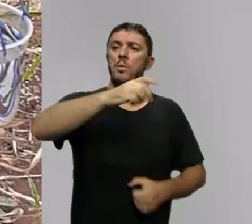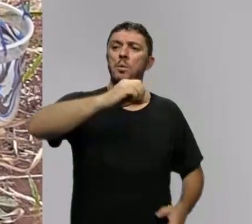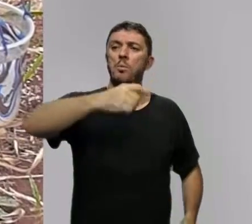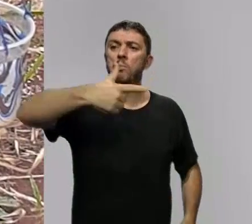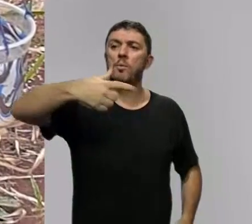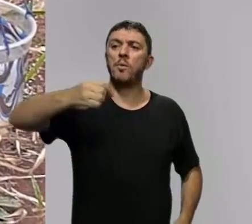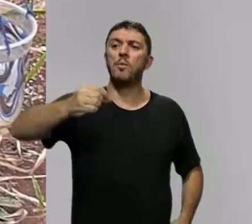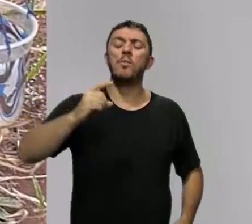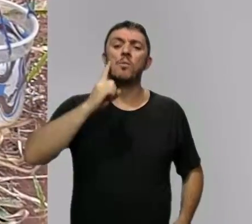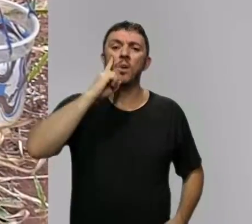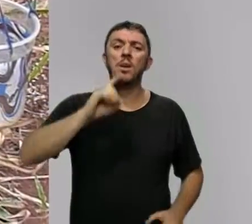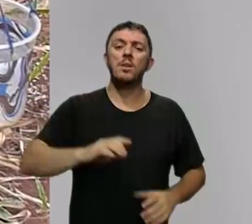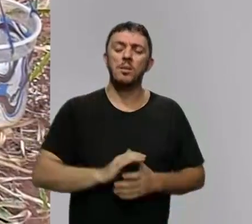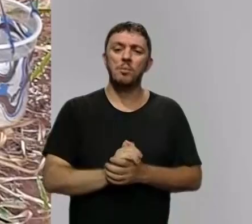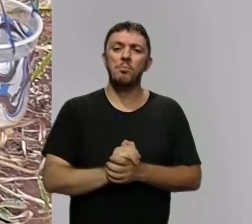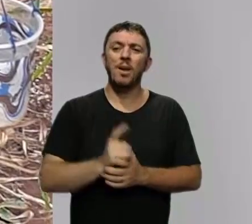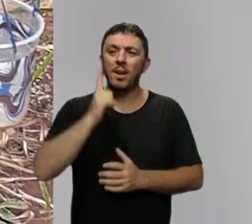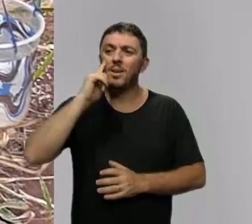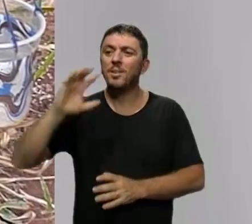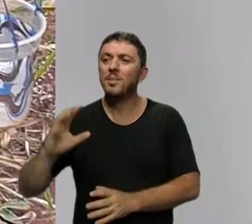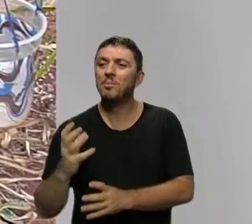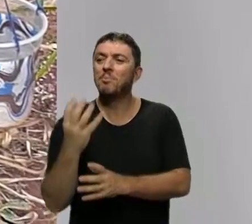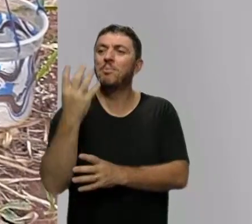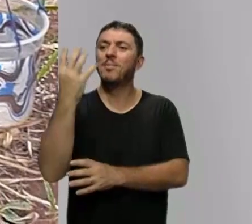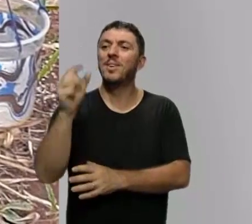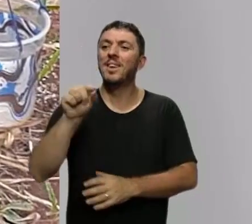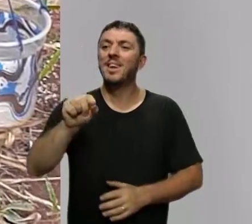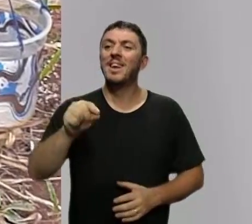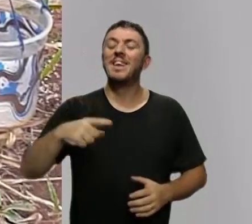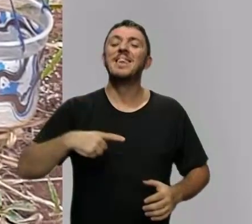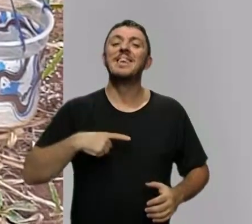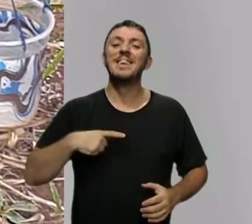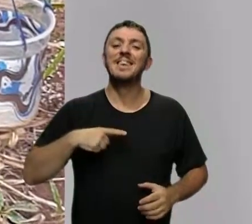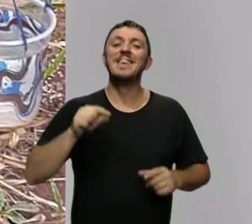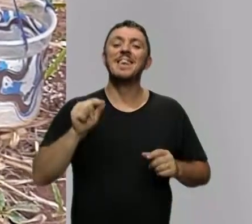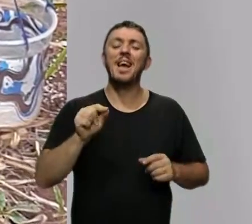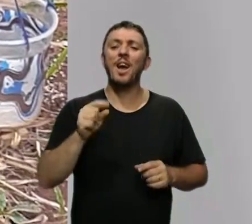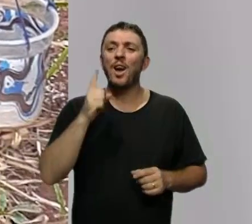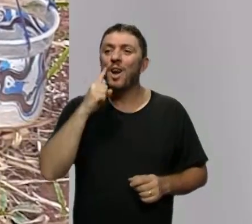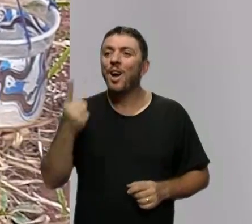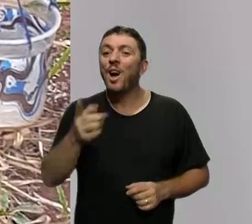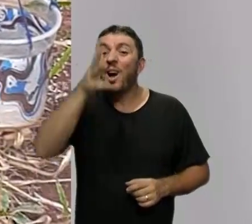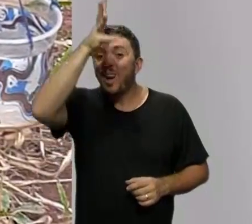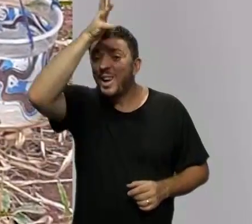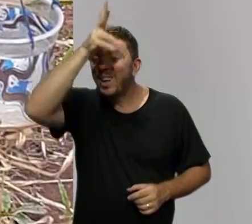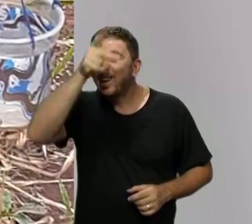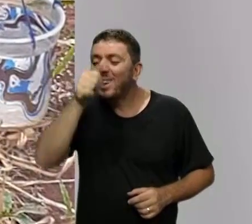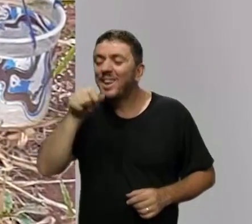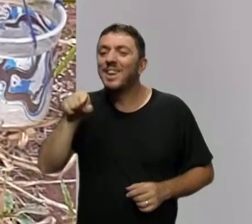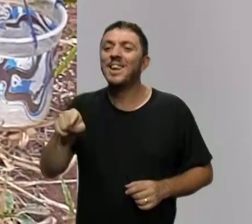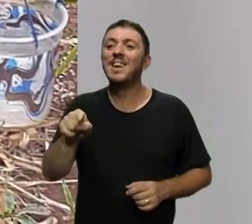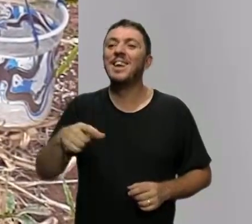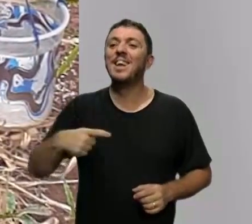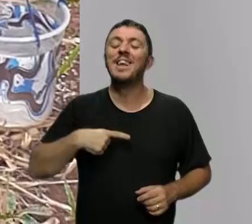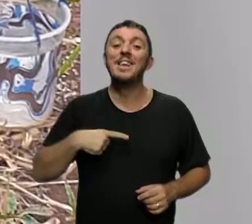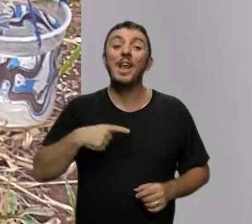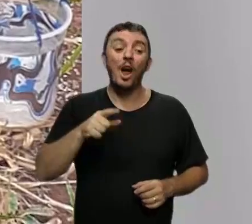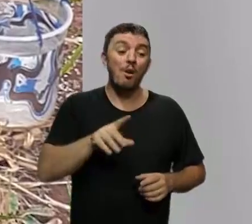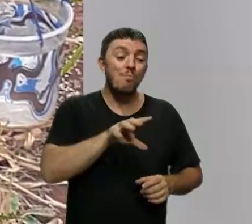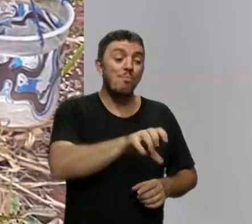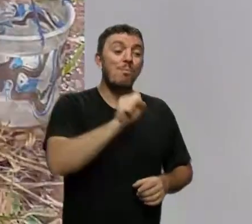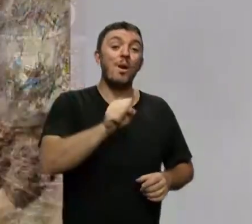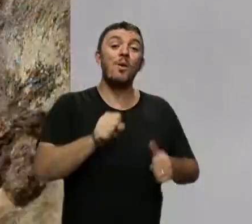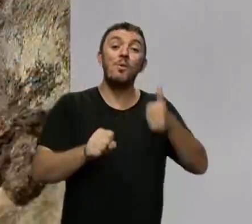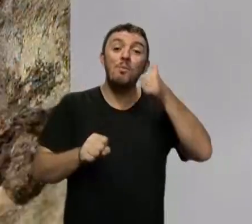muito cantante. Percebendo que ele estava se sentindo sozinho, providenciamos uma galinha que se chama Frida. Os dois tornaram-se